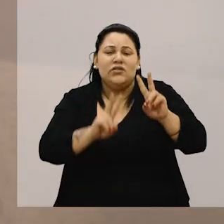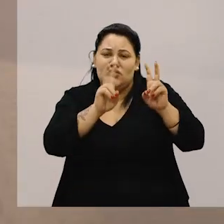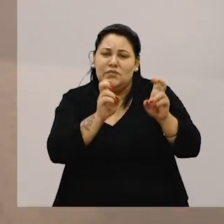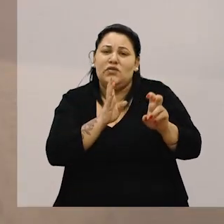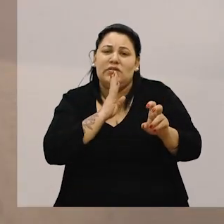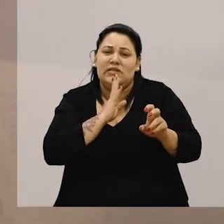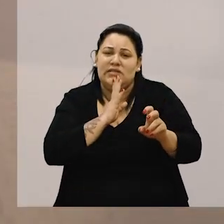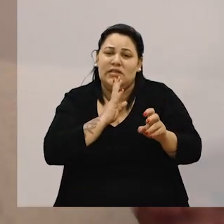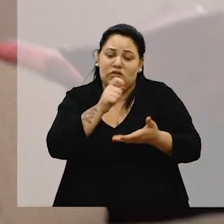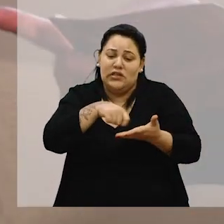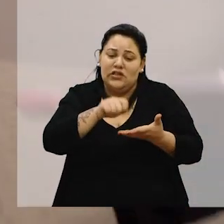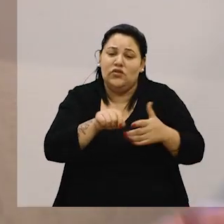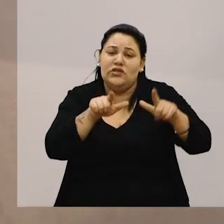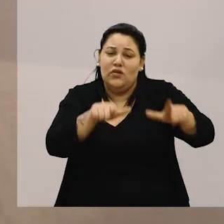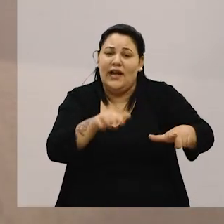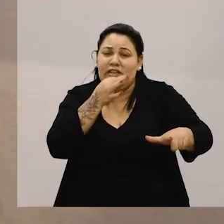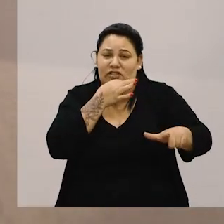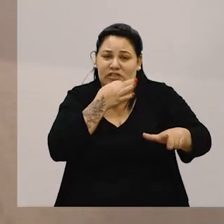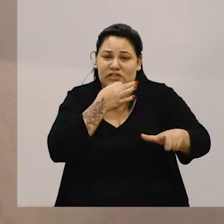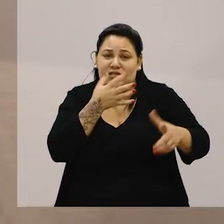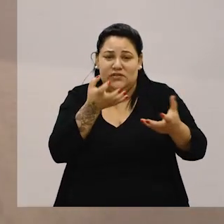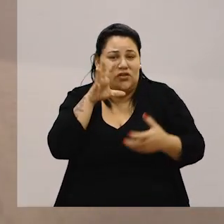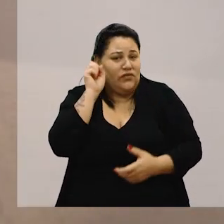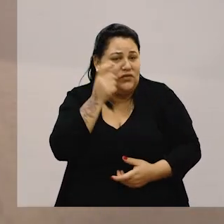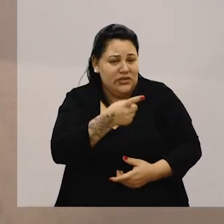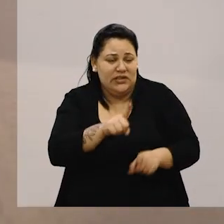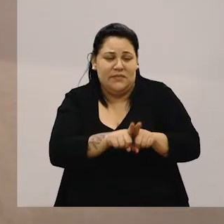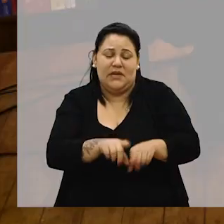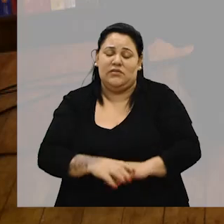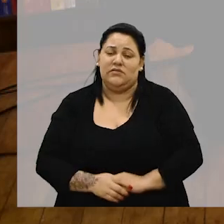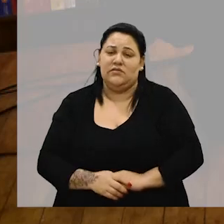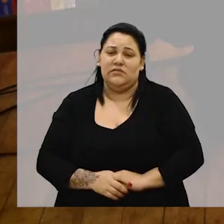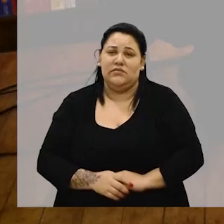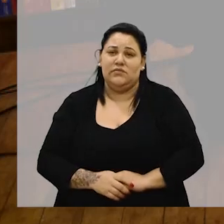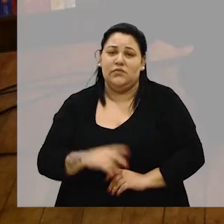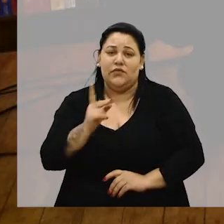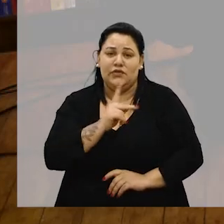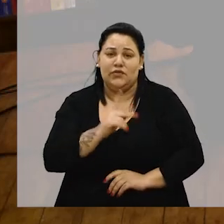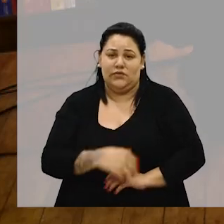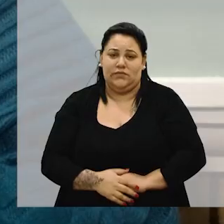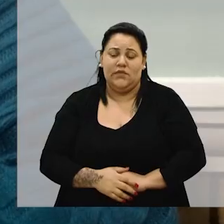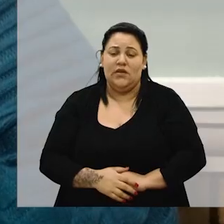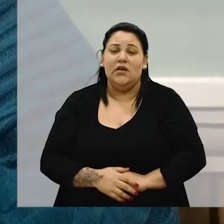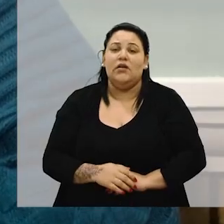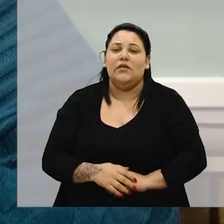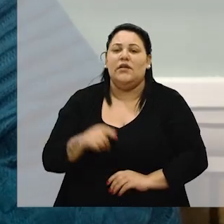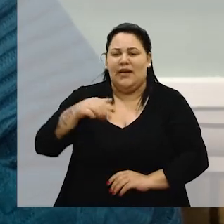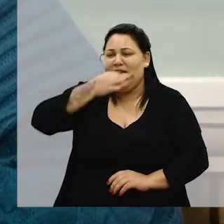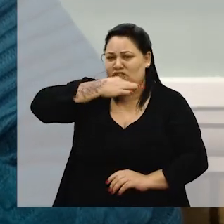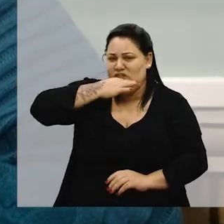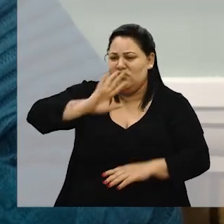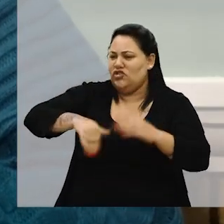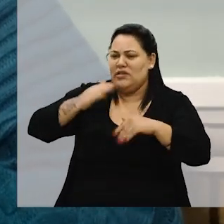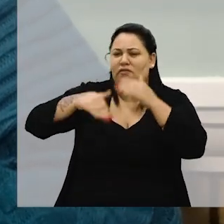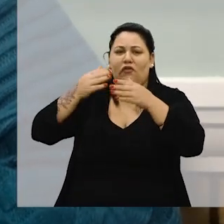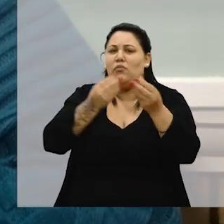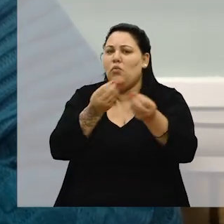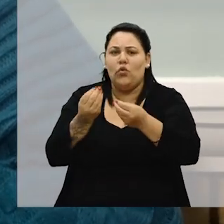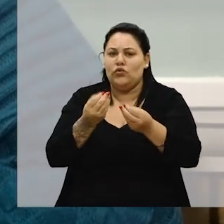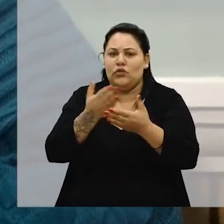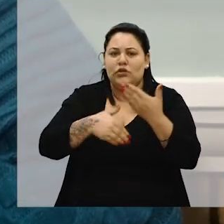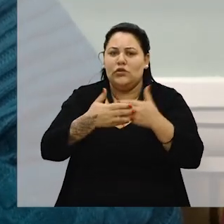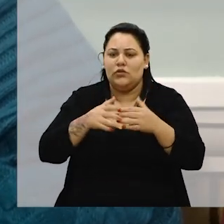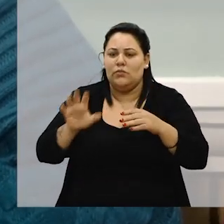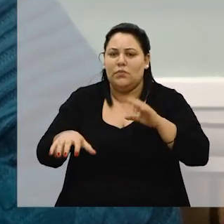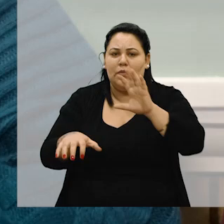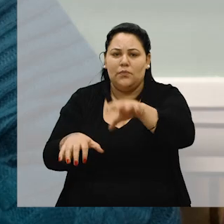os escritores locais, eu gostaria também de ouvir o senhor, professor. Caxias é uma cidade que evolui sempre em todos os